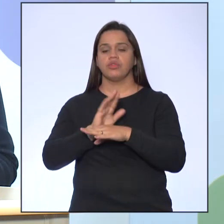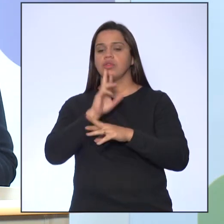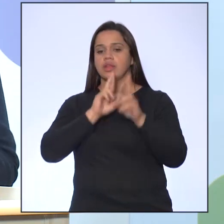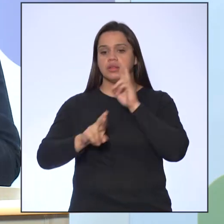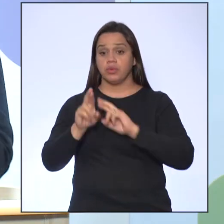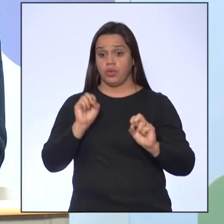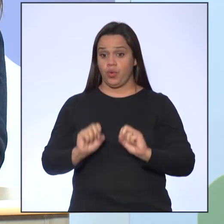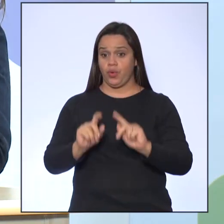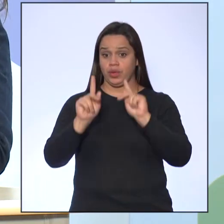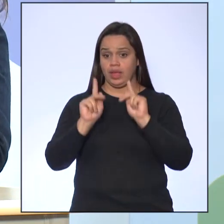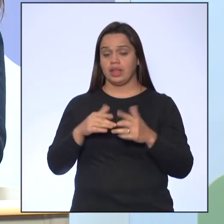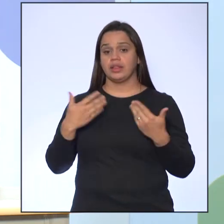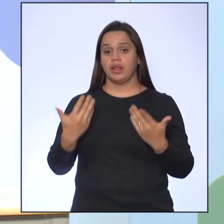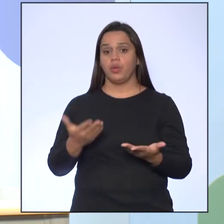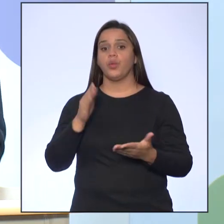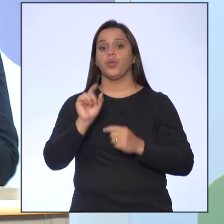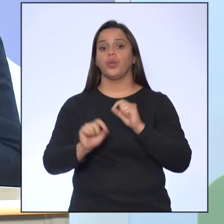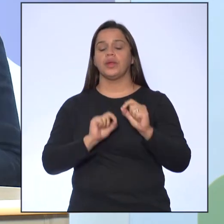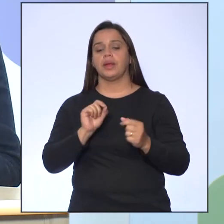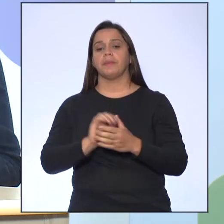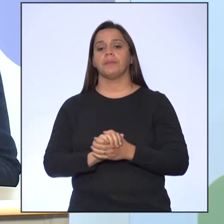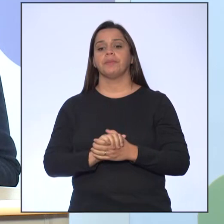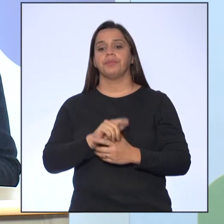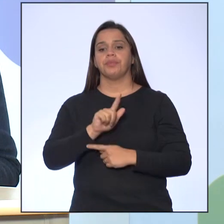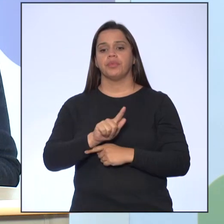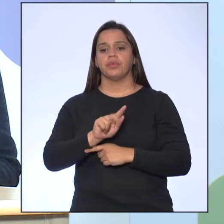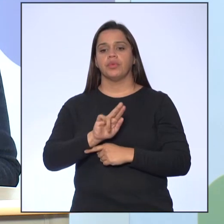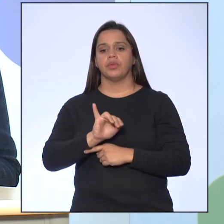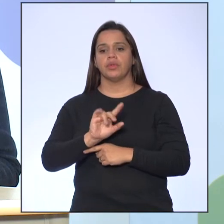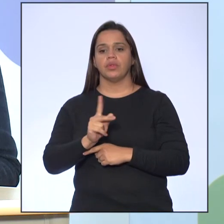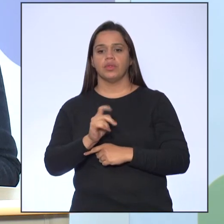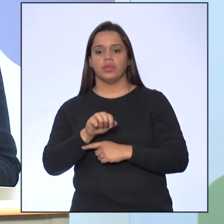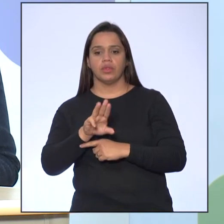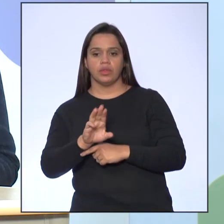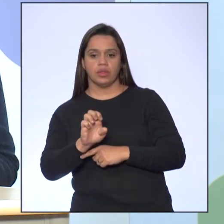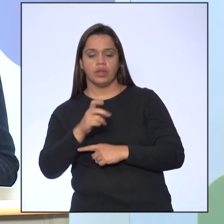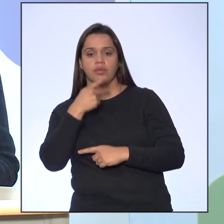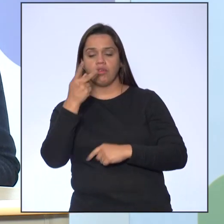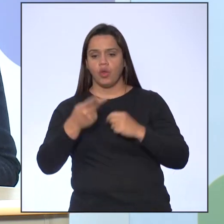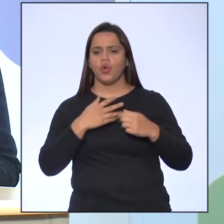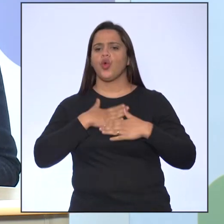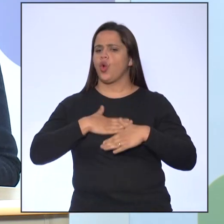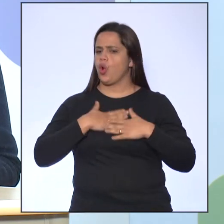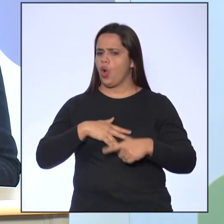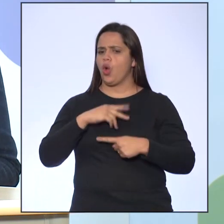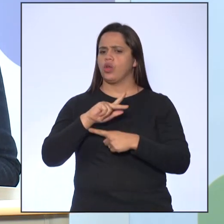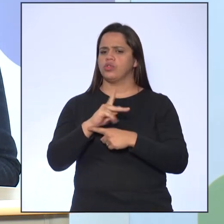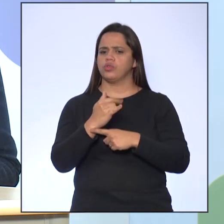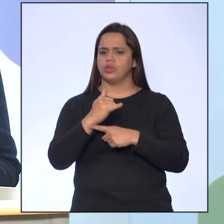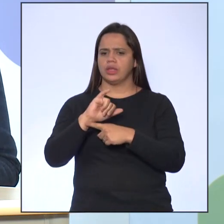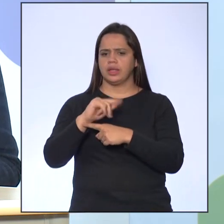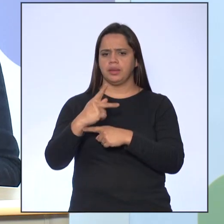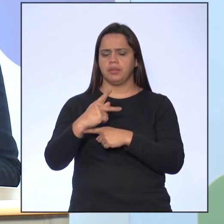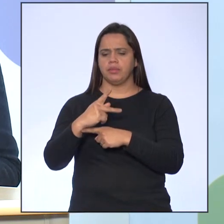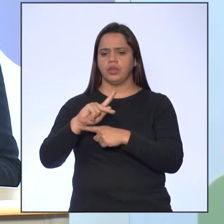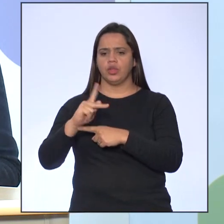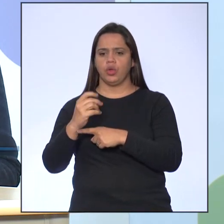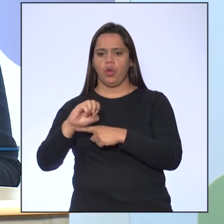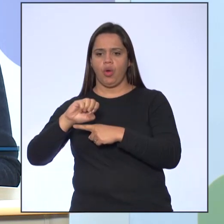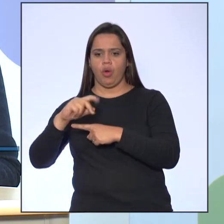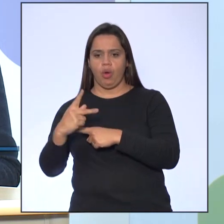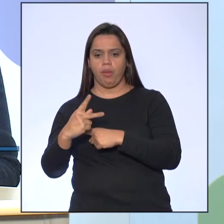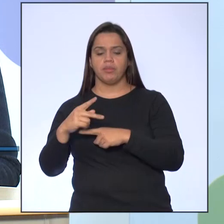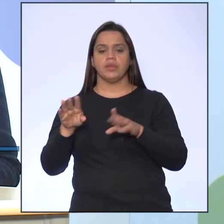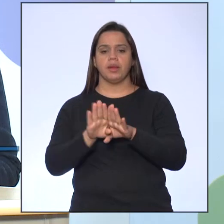bom? Então, o Guilherme cita que ele gosta muito de ouvir hip hop e, né,